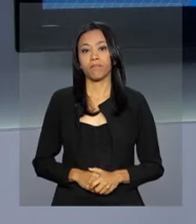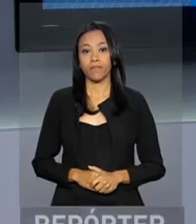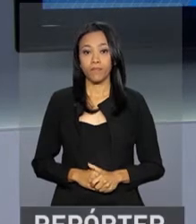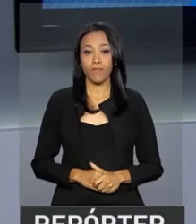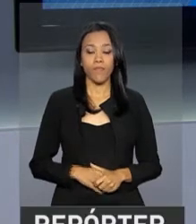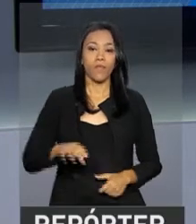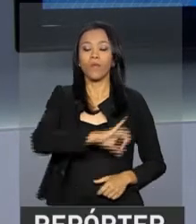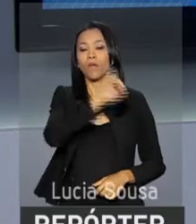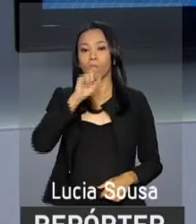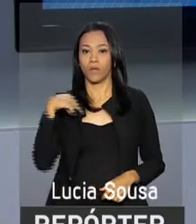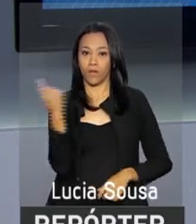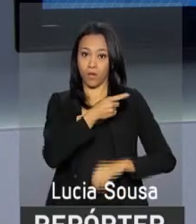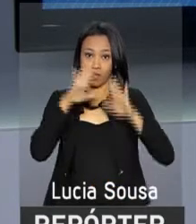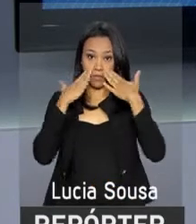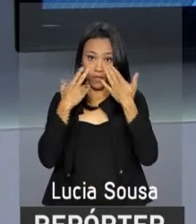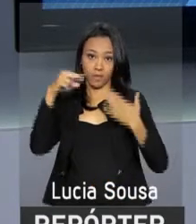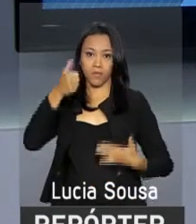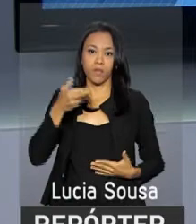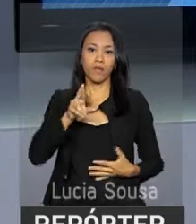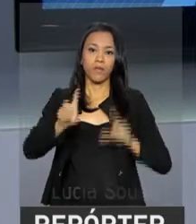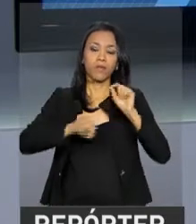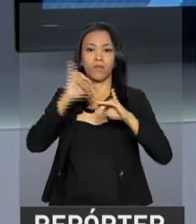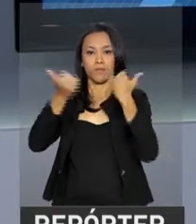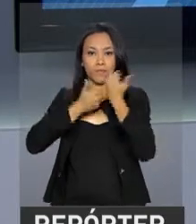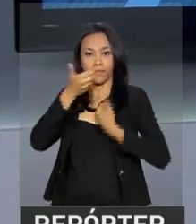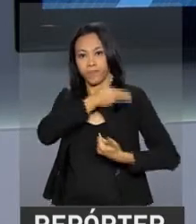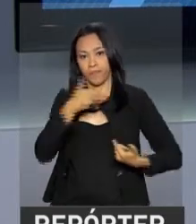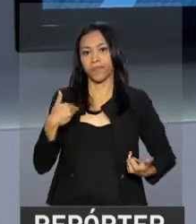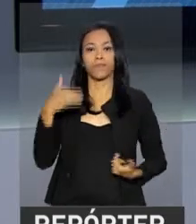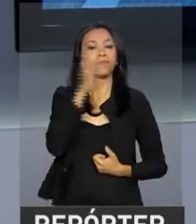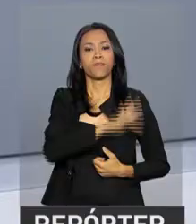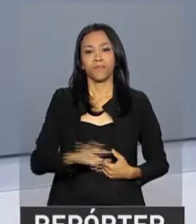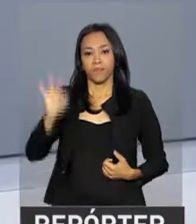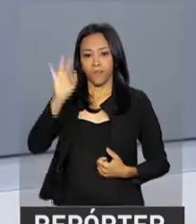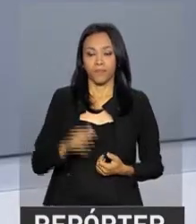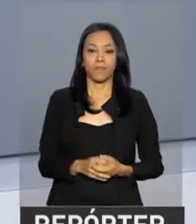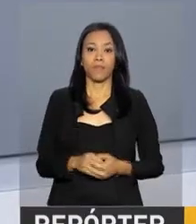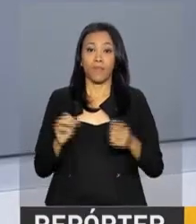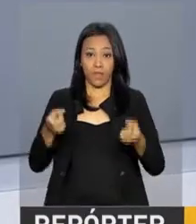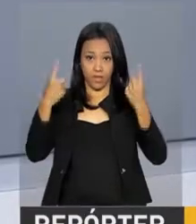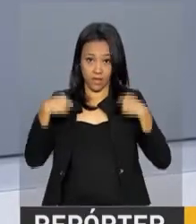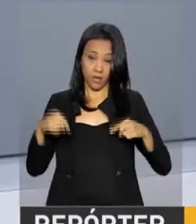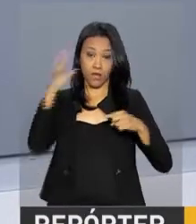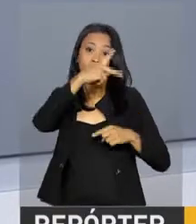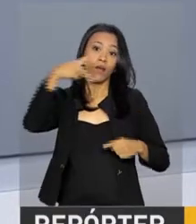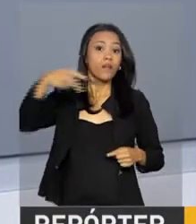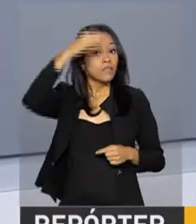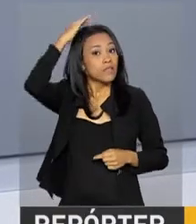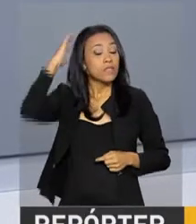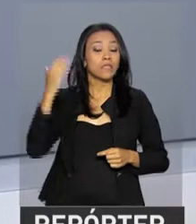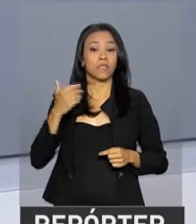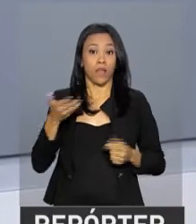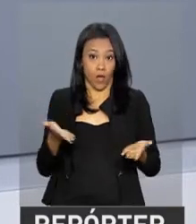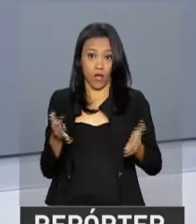olá estamos de volta com o repórter nbr com as notícias do governo federal o presidente michel temer participa agora